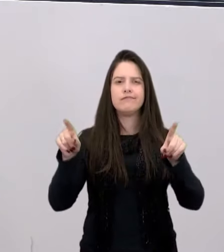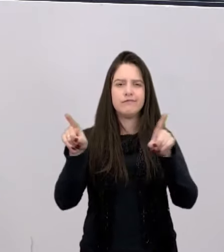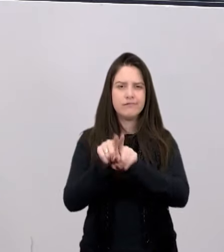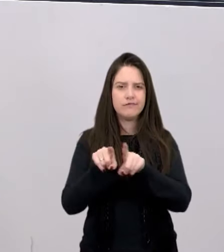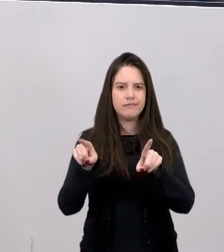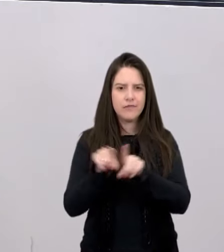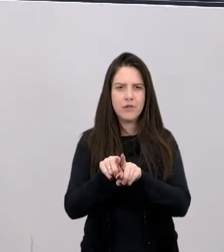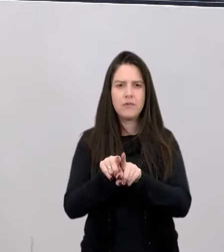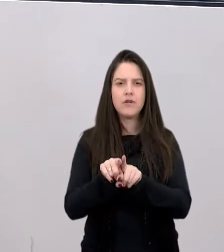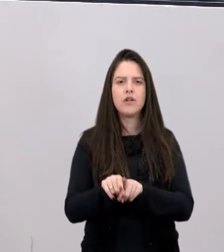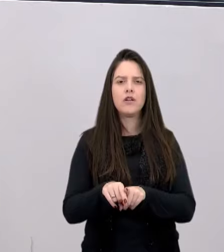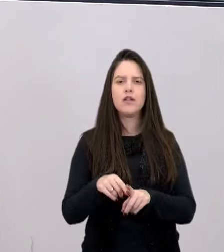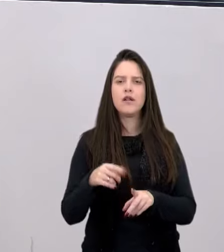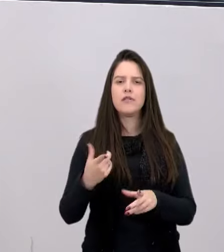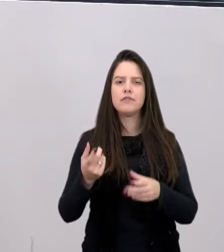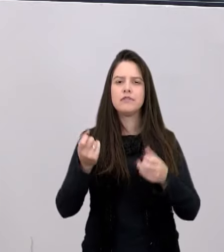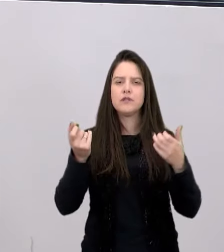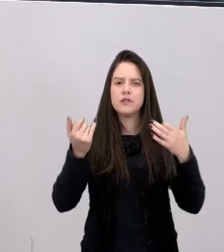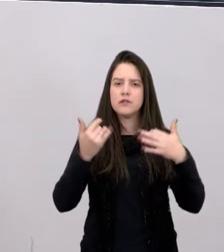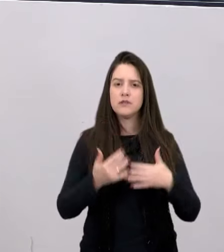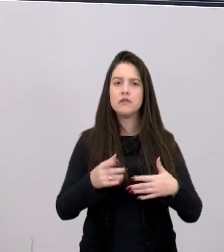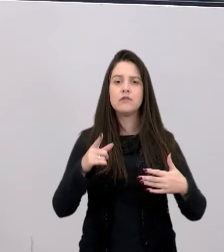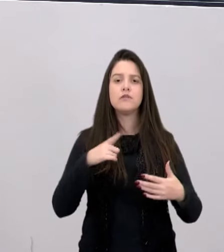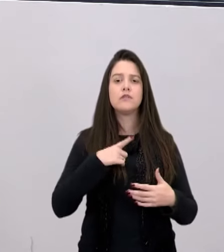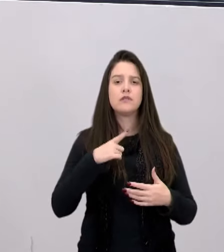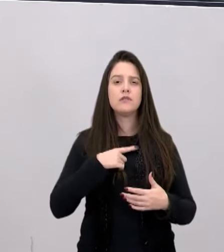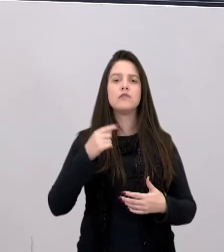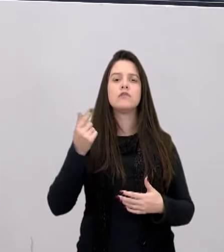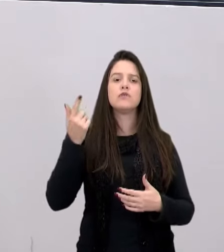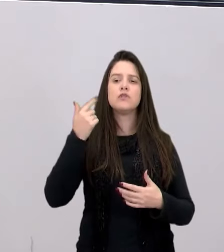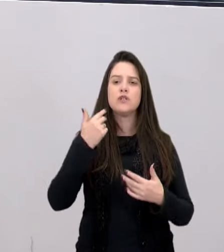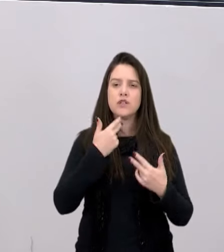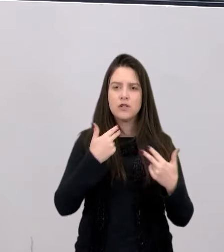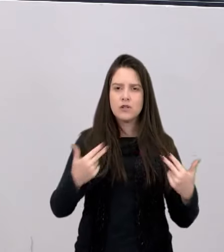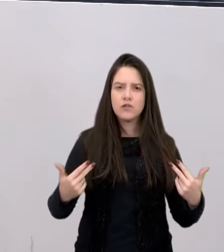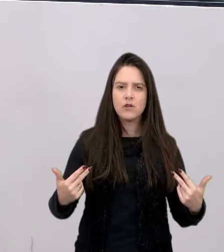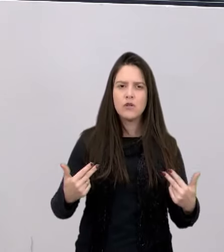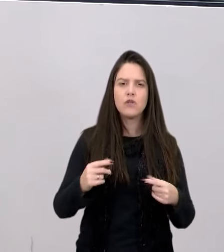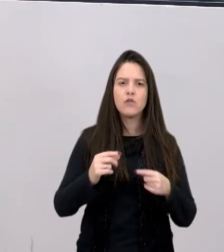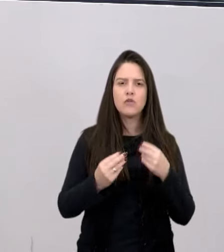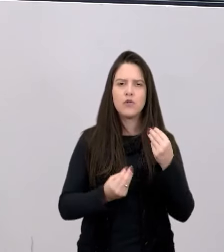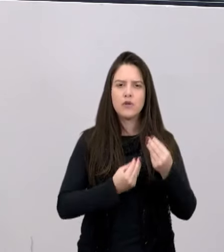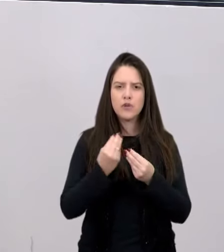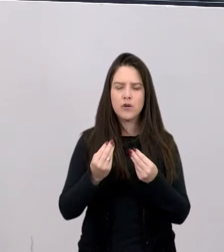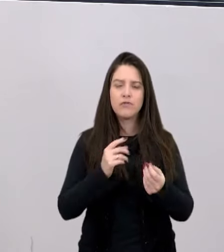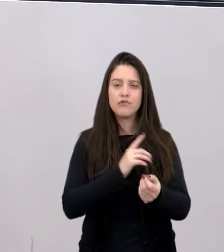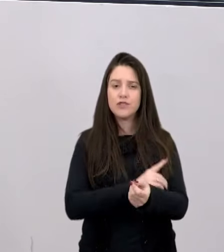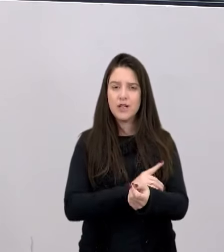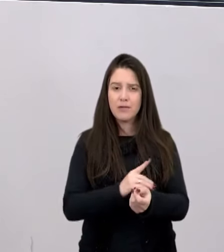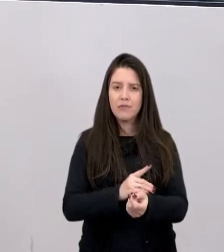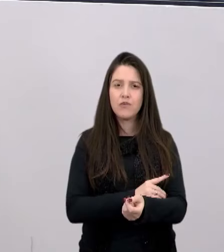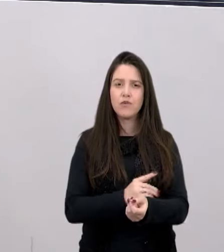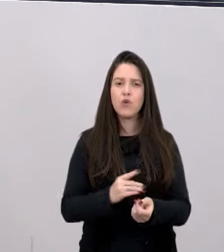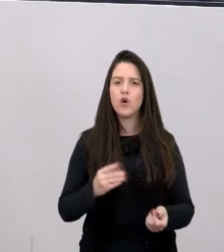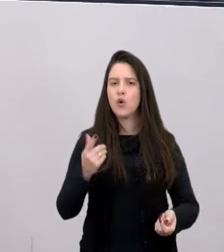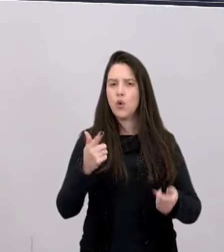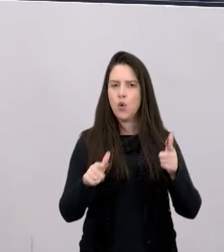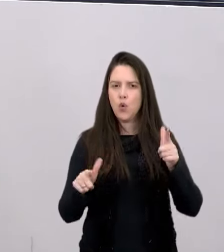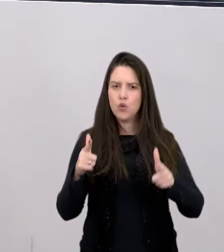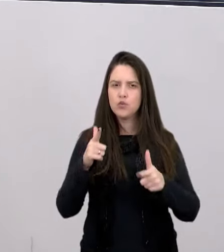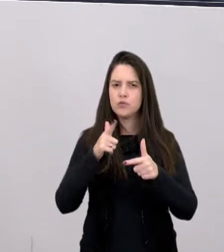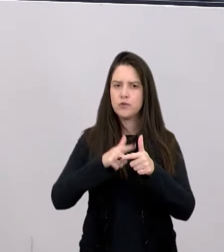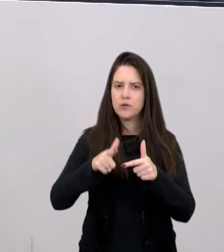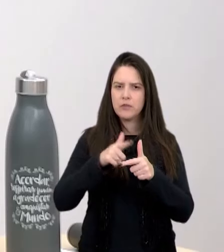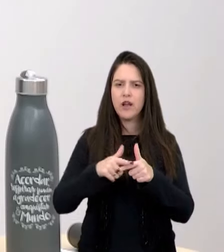está prejudicada aí, e a questão da visão pode ser aí também por causa da diabetes, então um problema